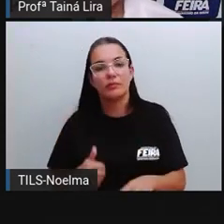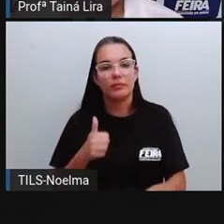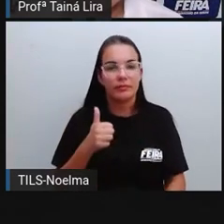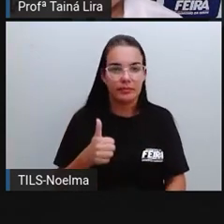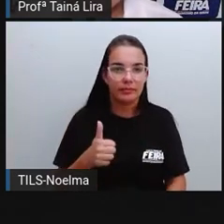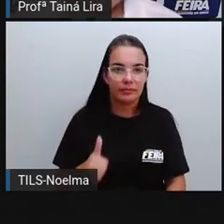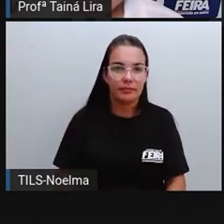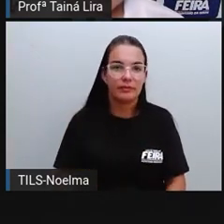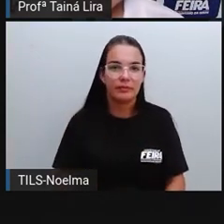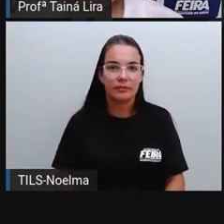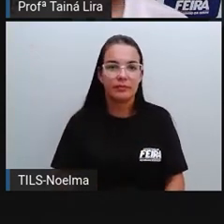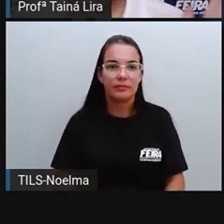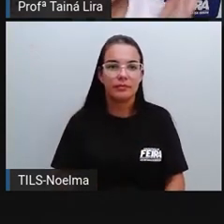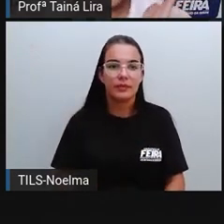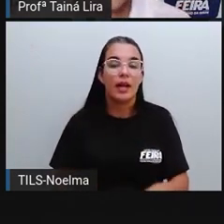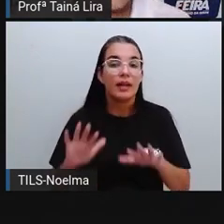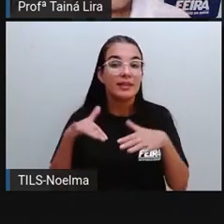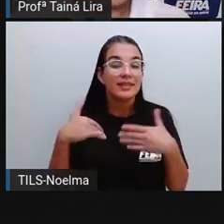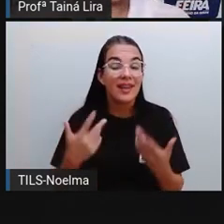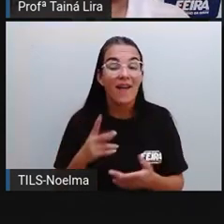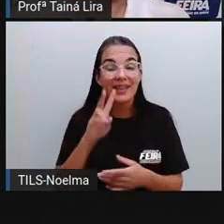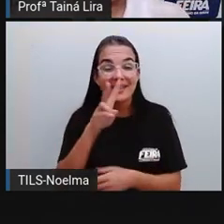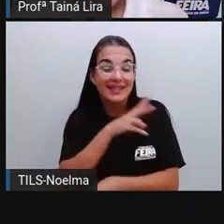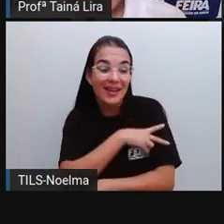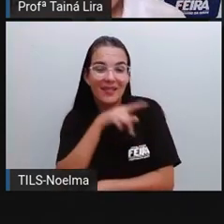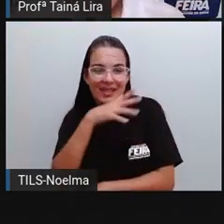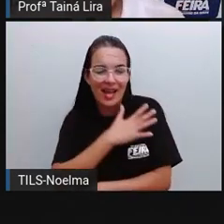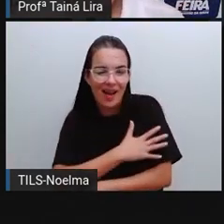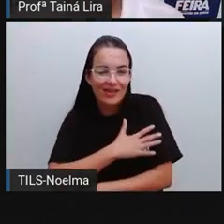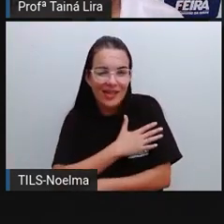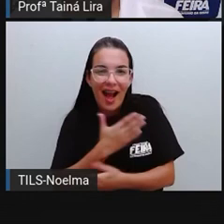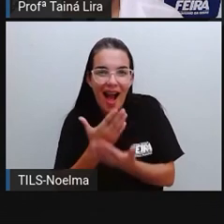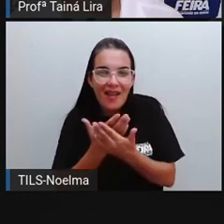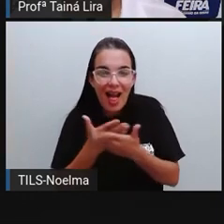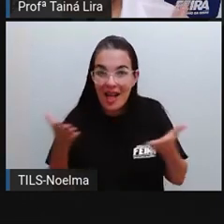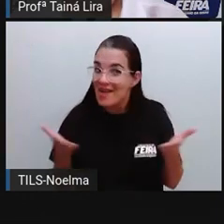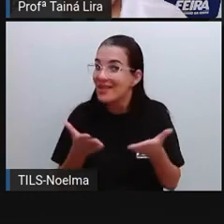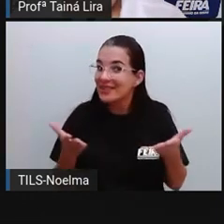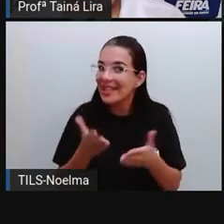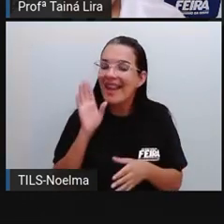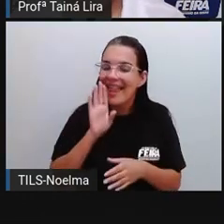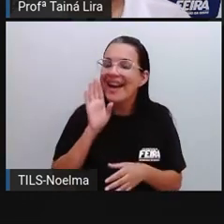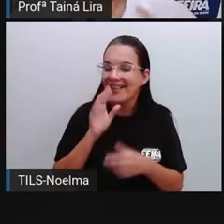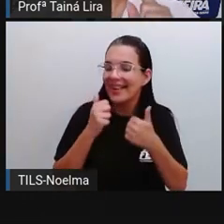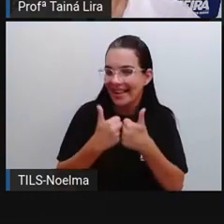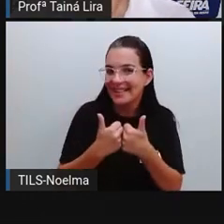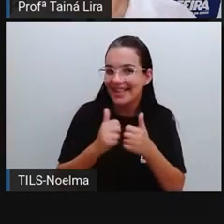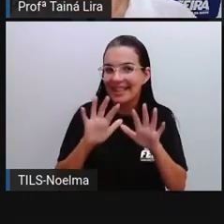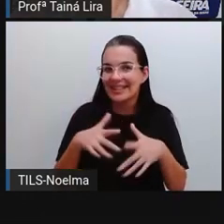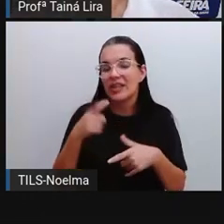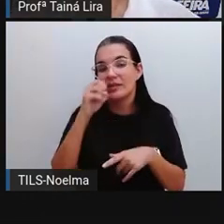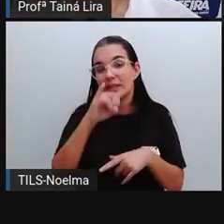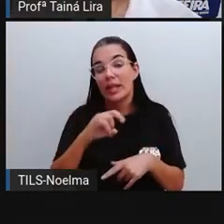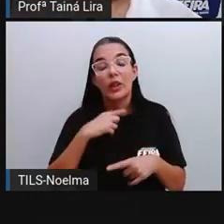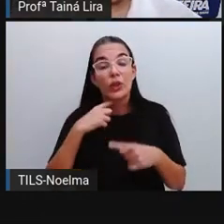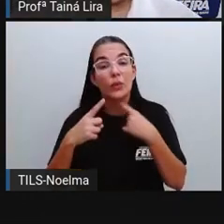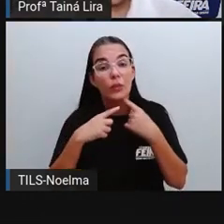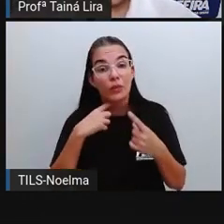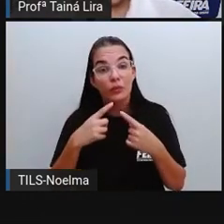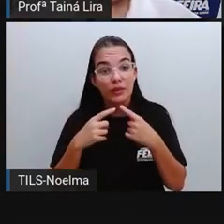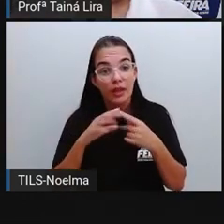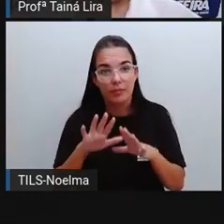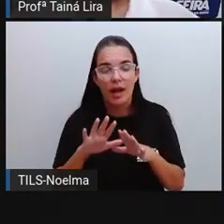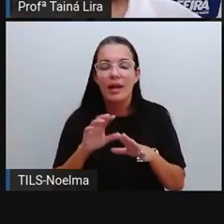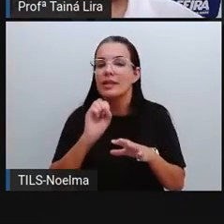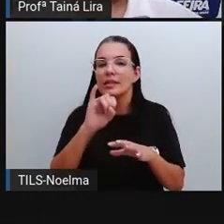alunos. E aí, segundo ano, gostaram da aula de hoje? Legal, né? Olha só, quem